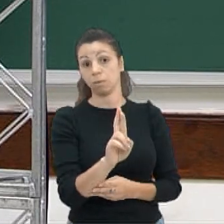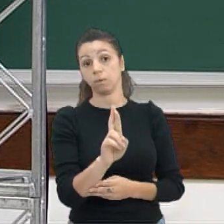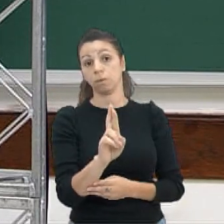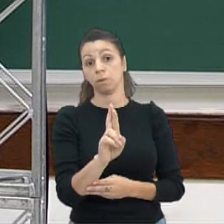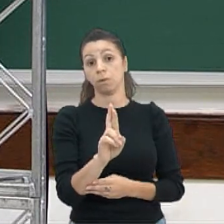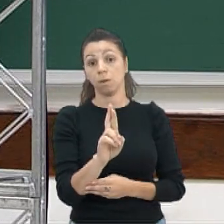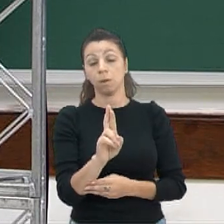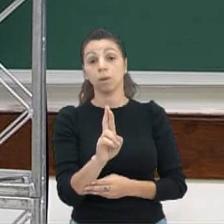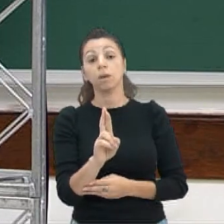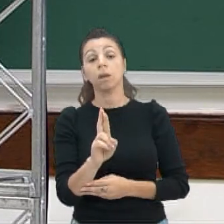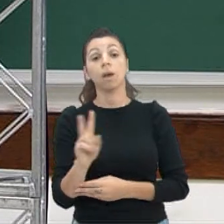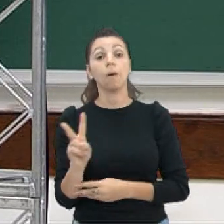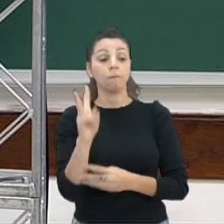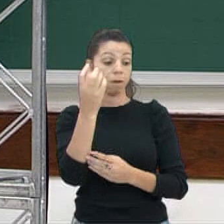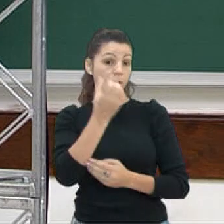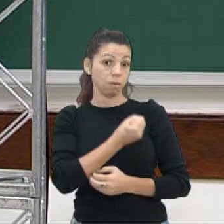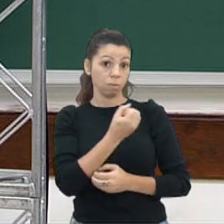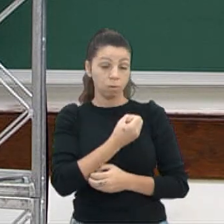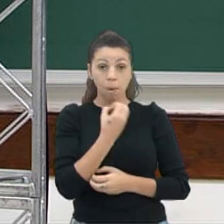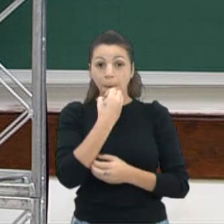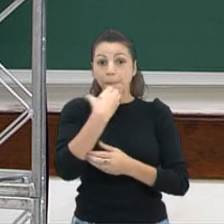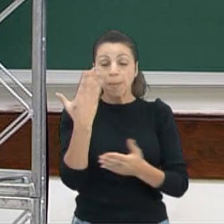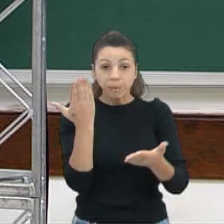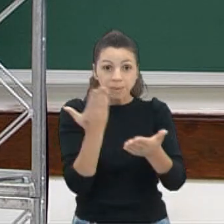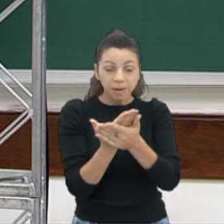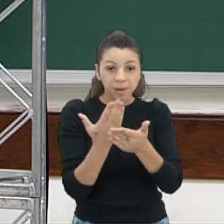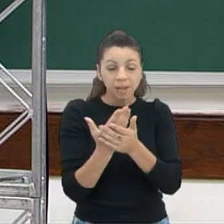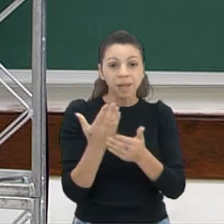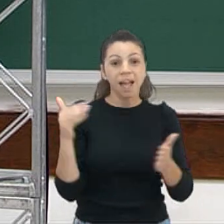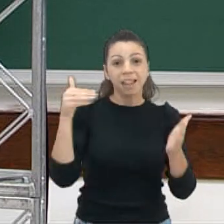valor numérico. Bons estudos e até